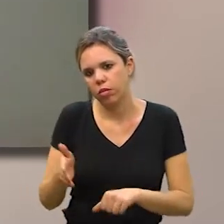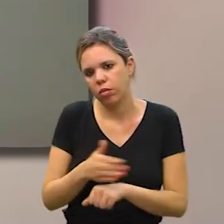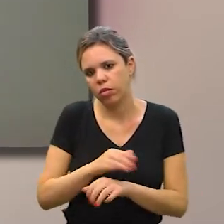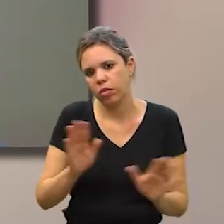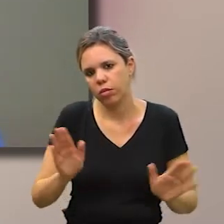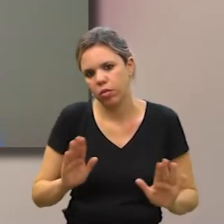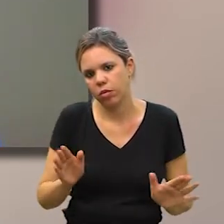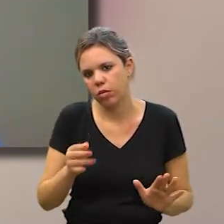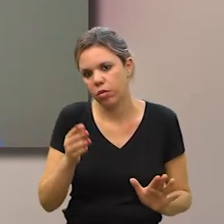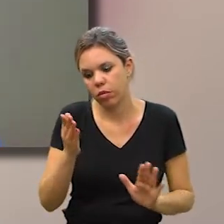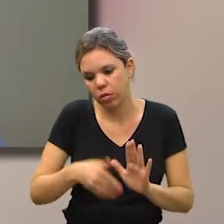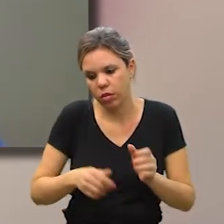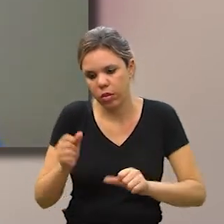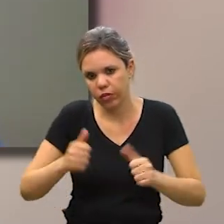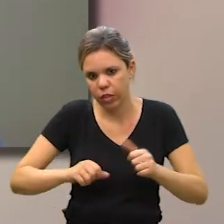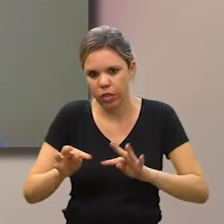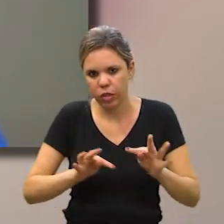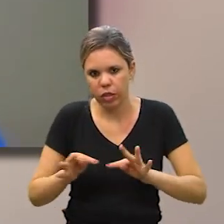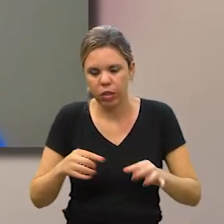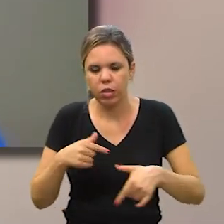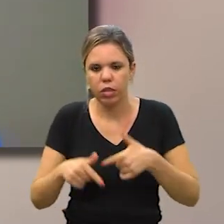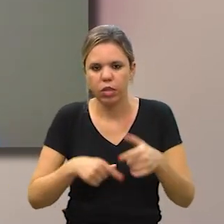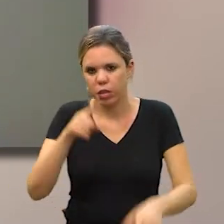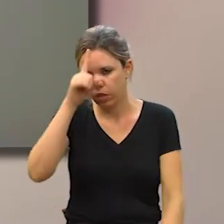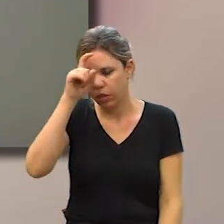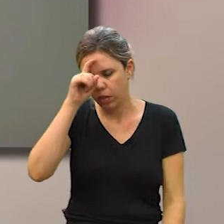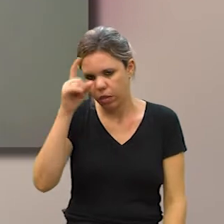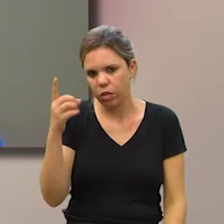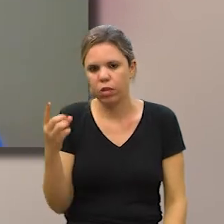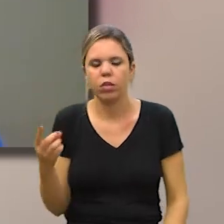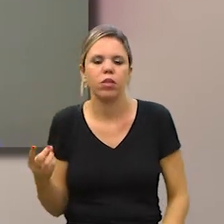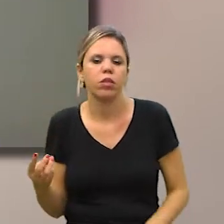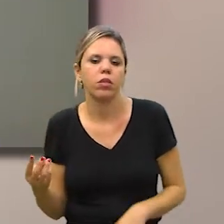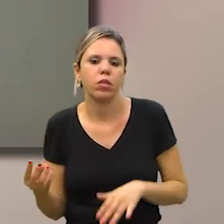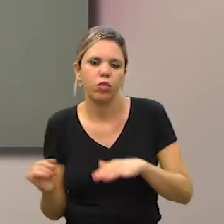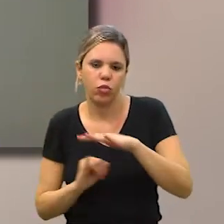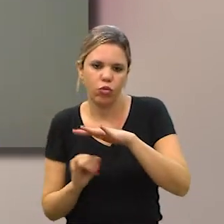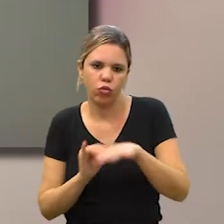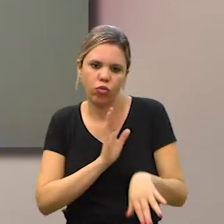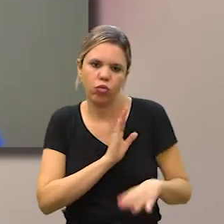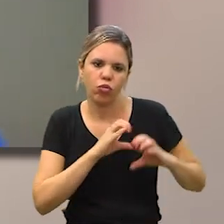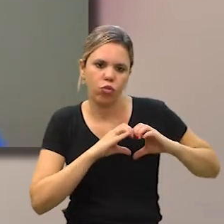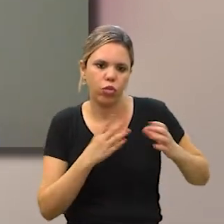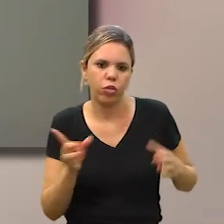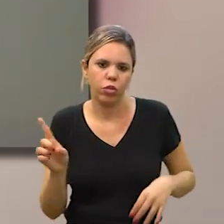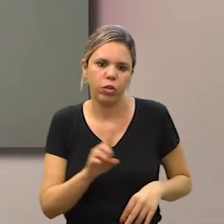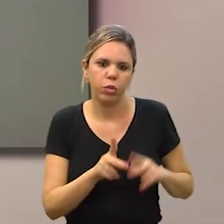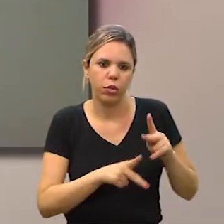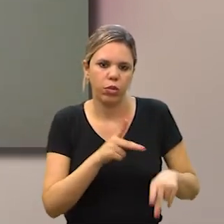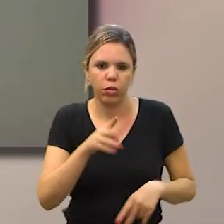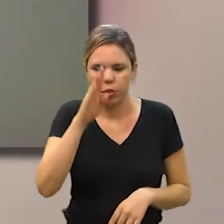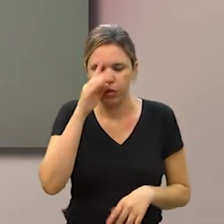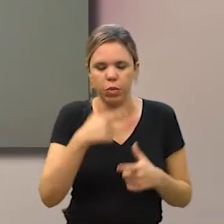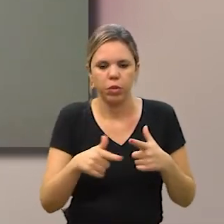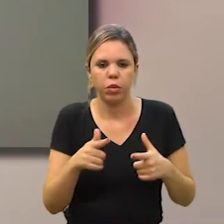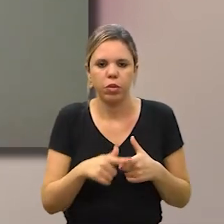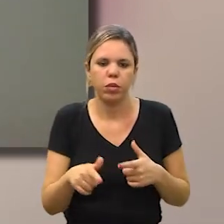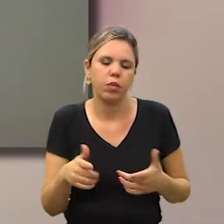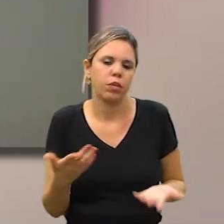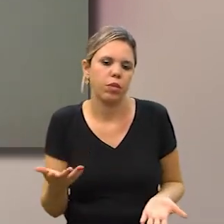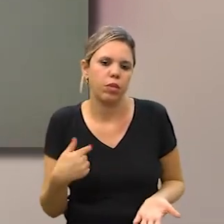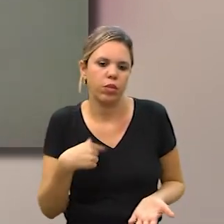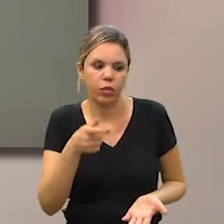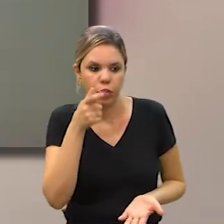antes às vezes nosso Eu trabalho no hospital terciário que no Instituto do Coração onde já chegam as principais complicações